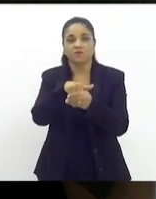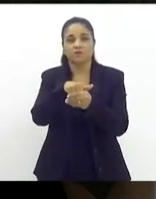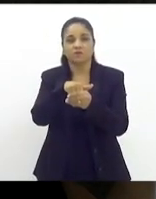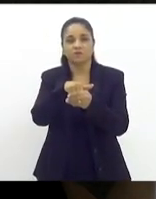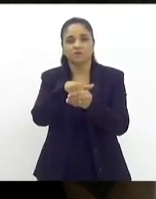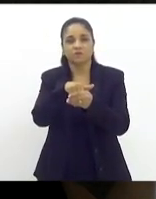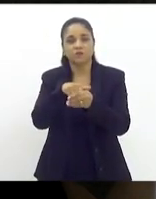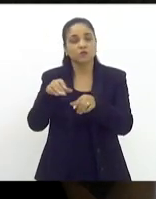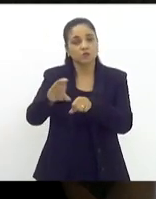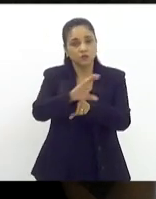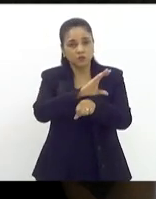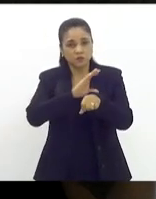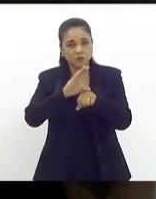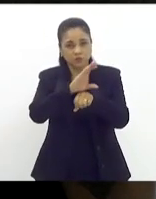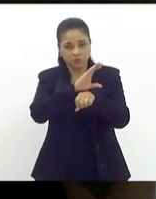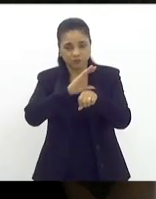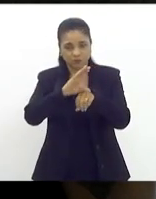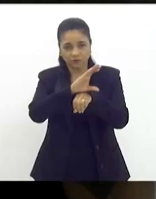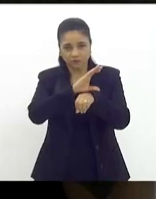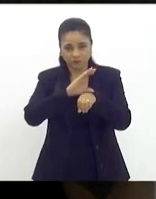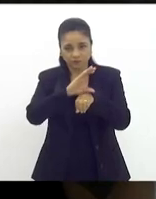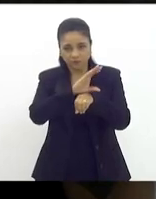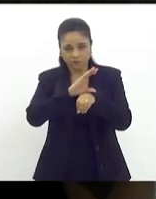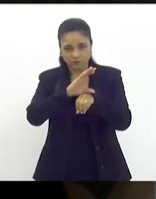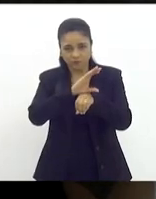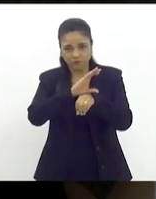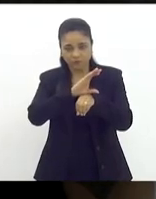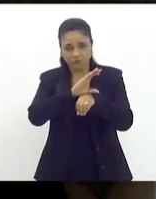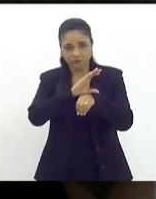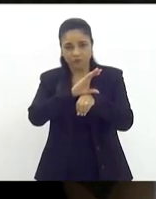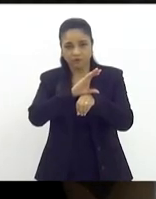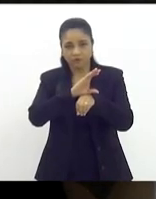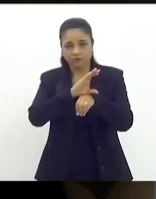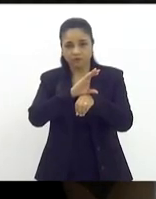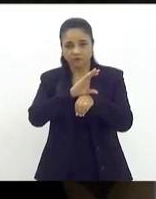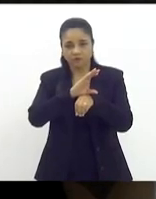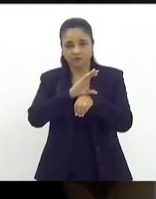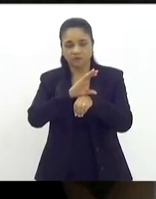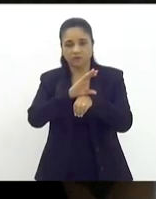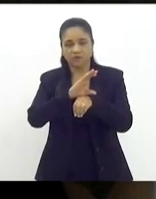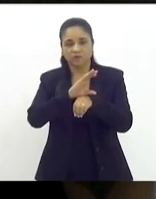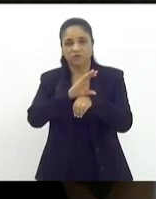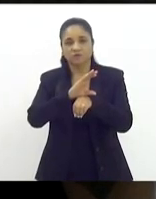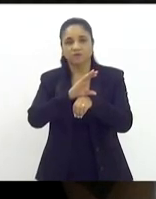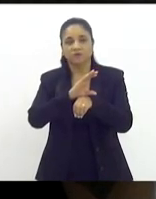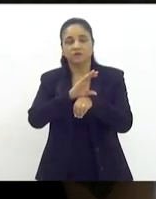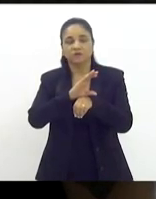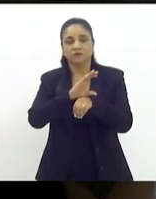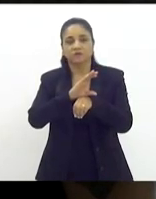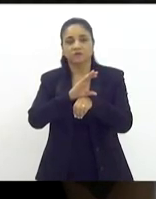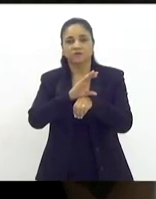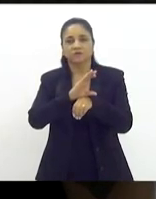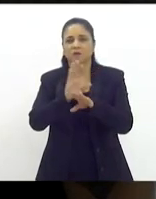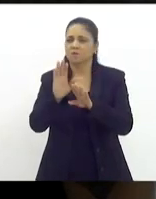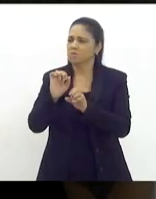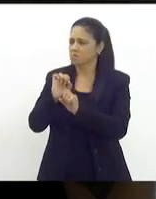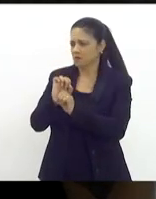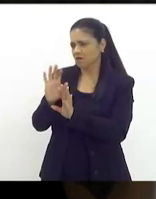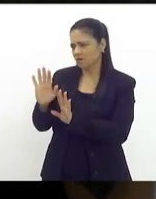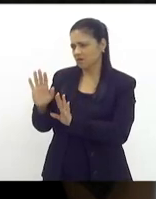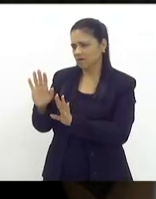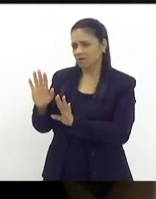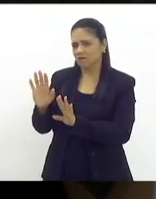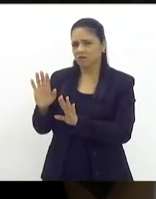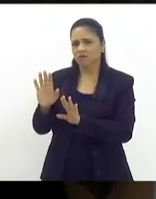pela constitucionalidade. Né? Mas ele não é autorizativo. Considerando. Mas, espera aí, querida.